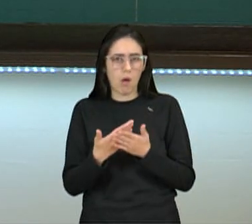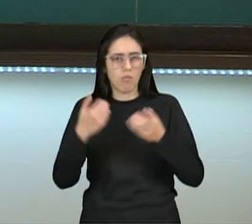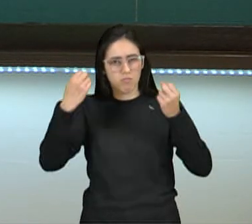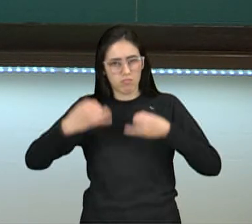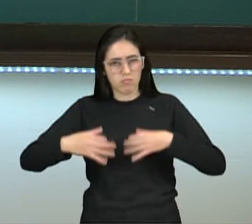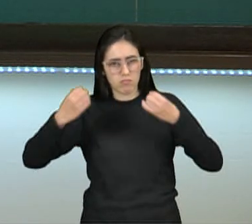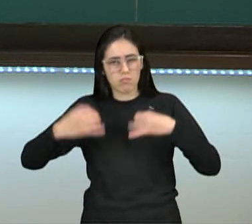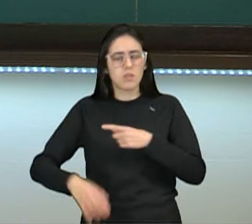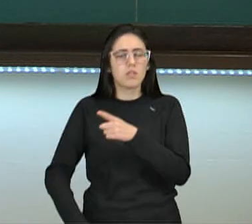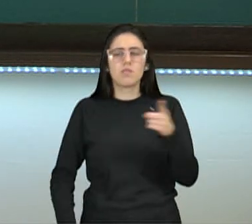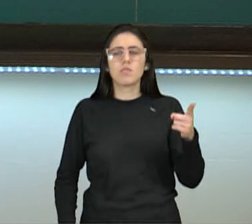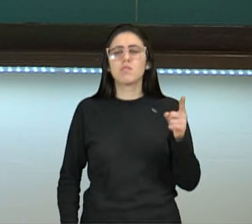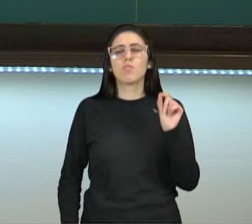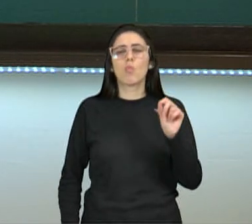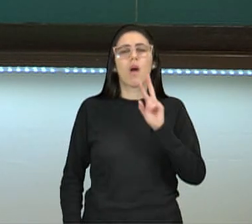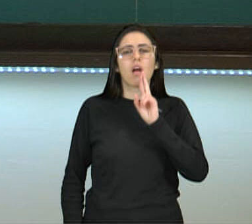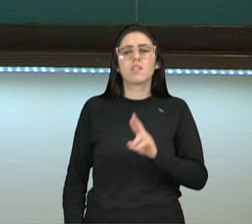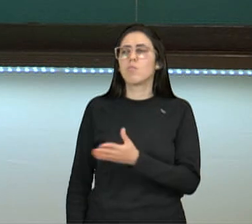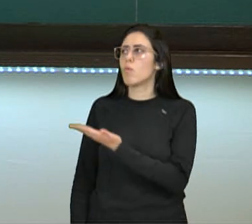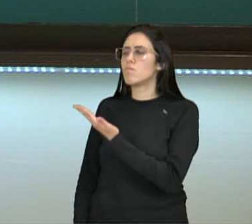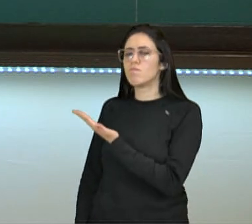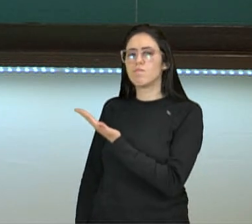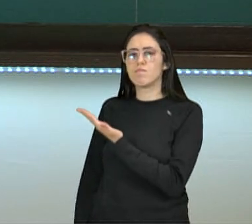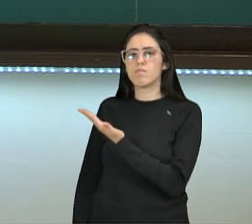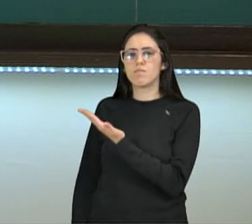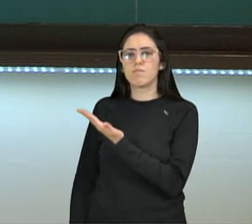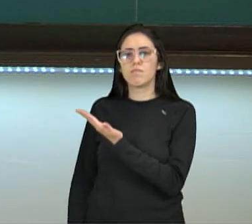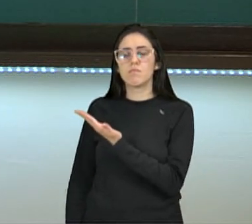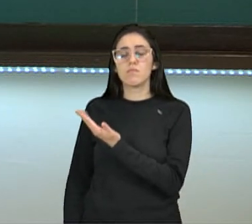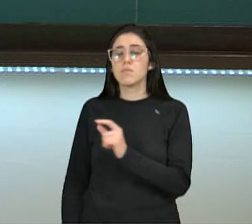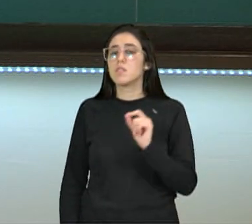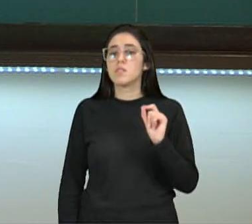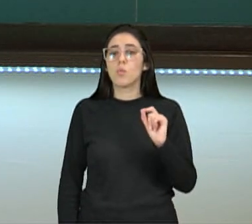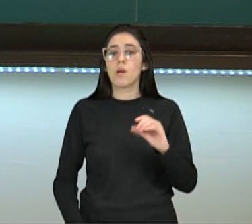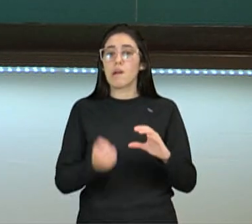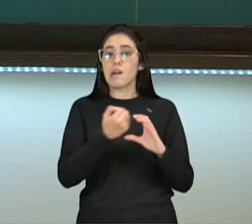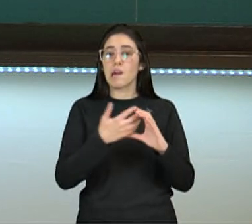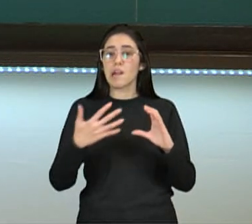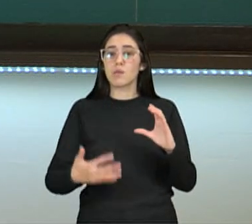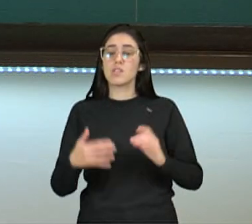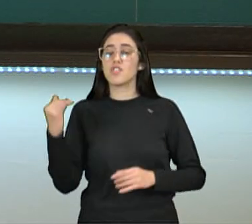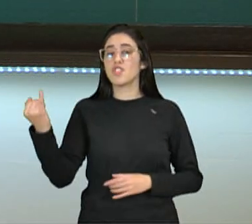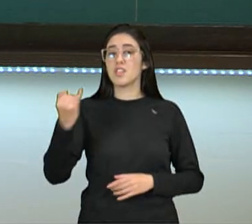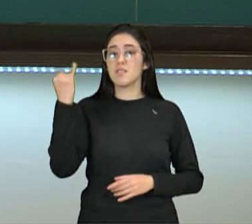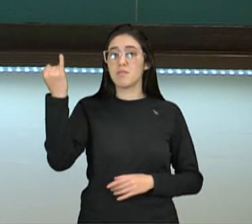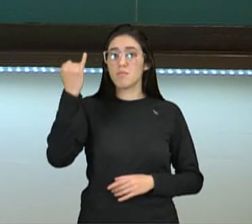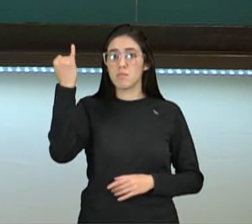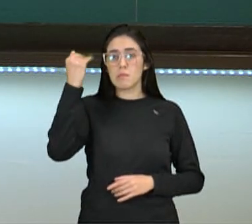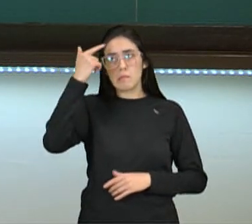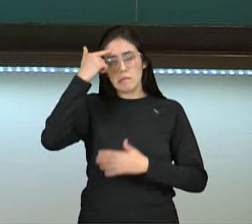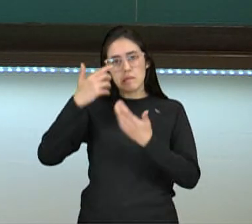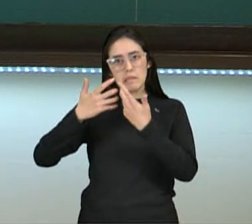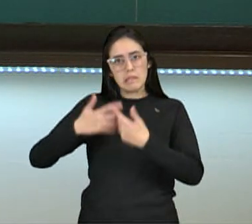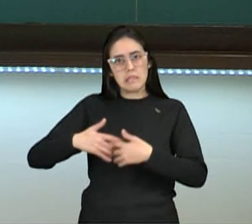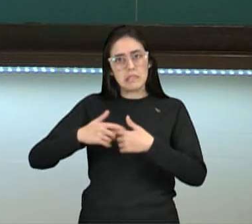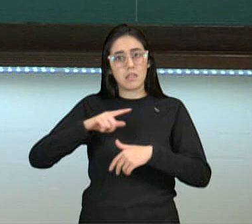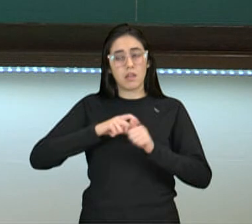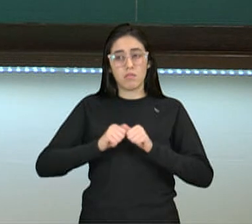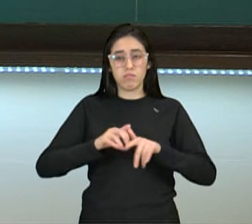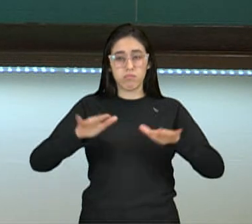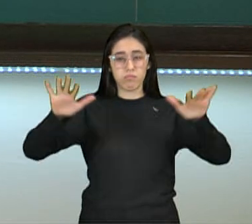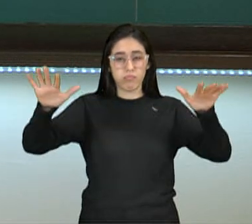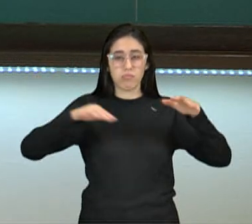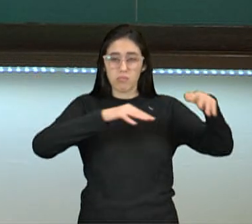possível vocês anotarem como resposta? Que características são importantes na reflexão sobre o avanço da